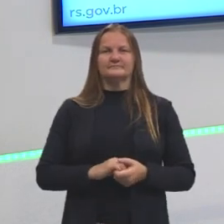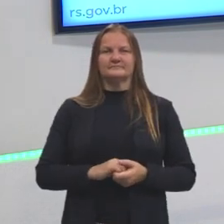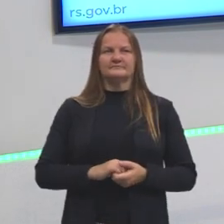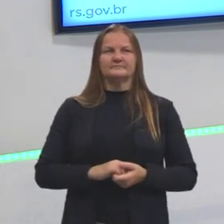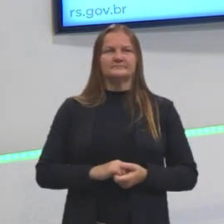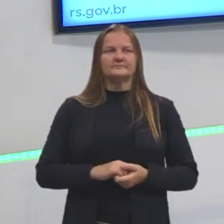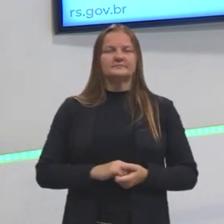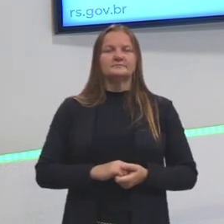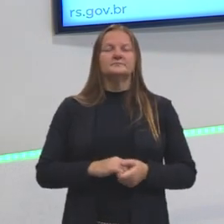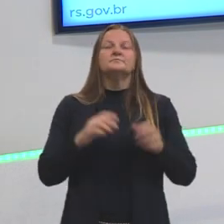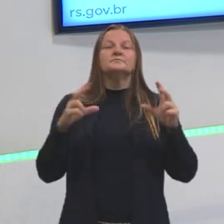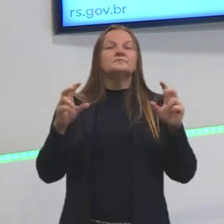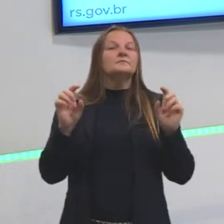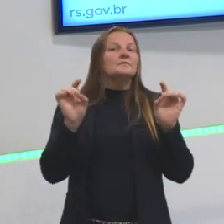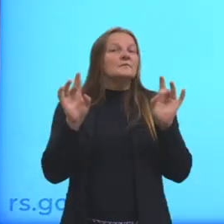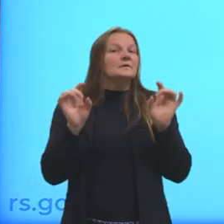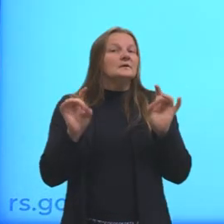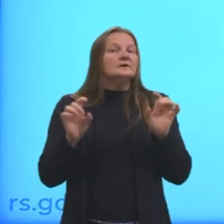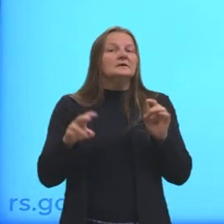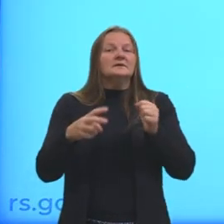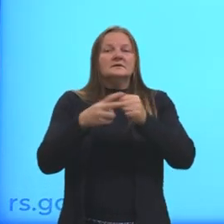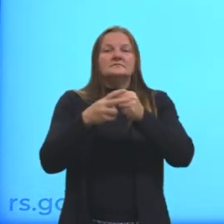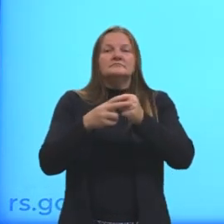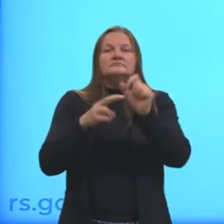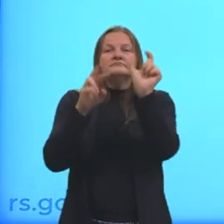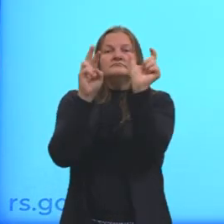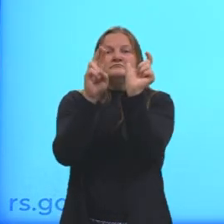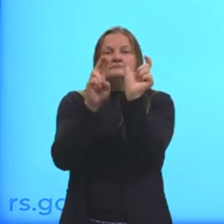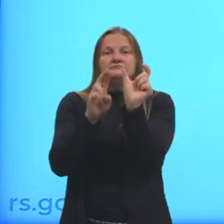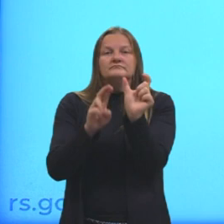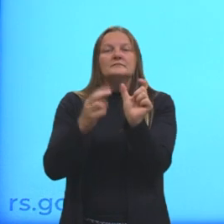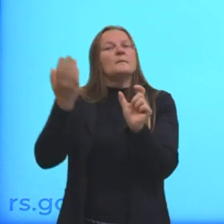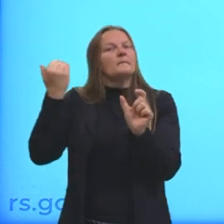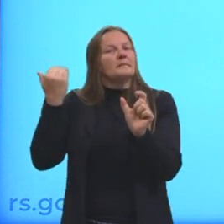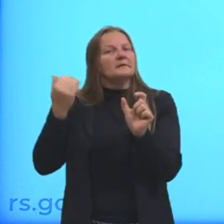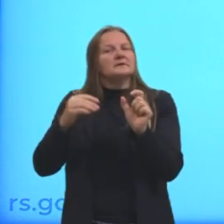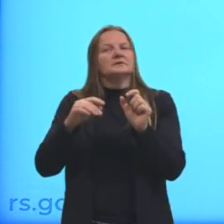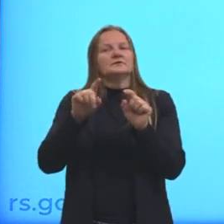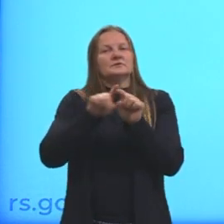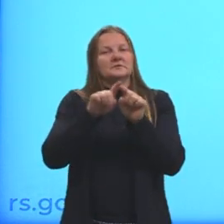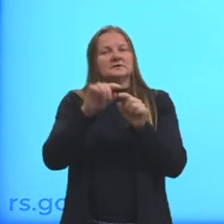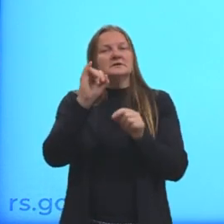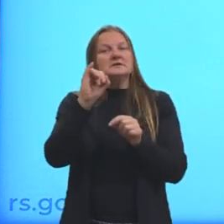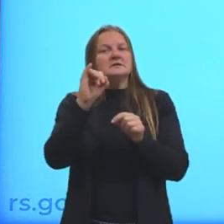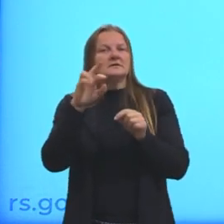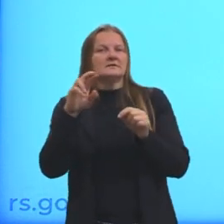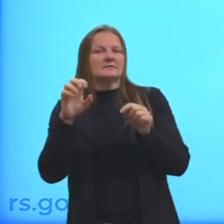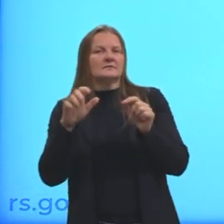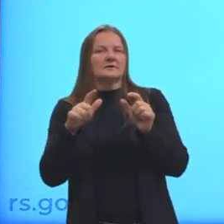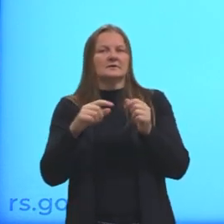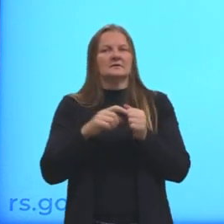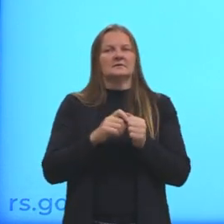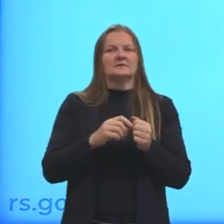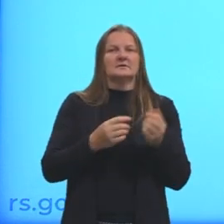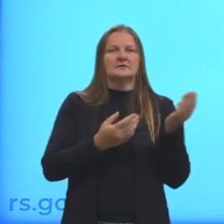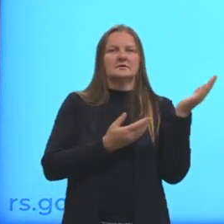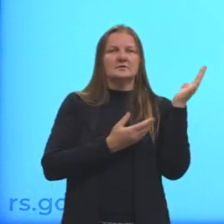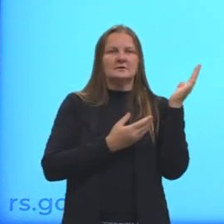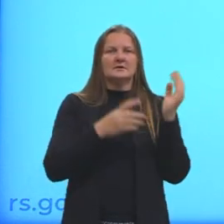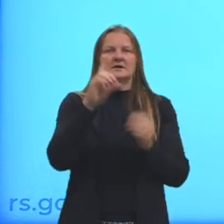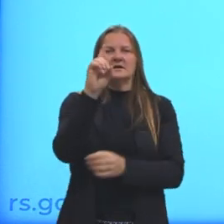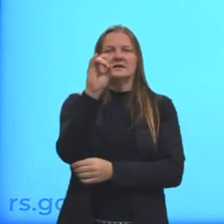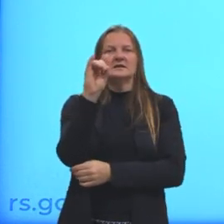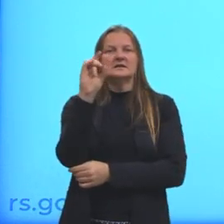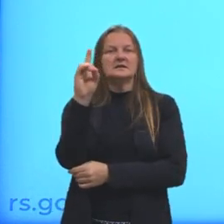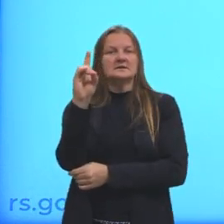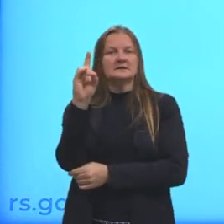uma particularidade tanto dos verbos regulares no passado quanto dos irregulares é o uso do dido para perguntas